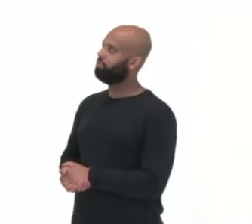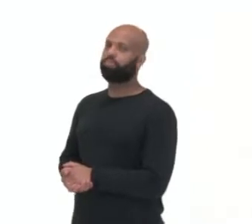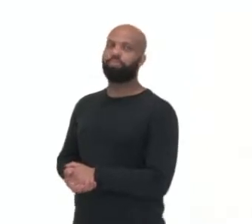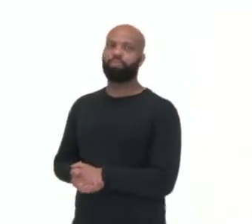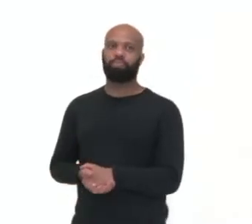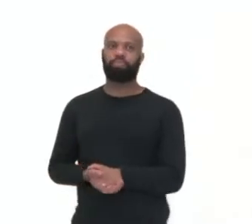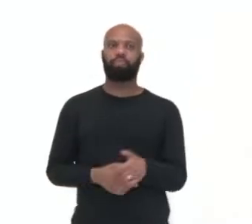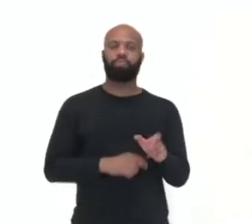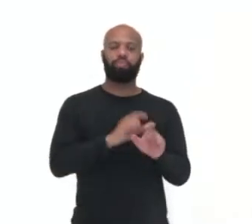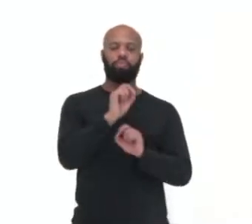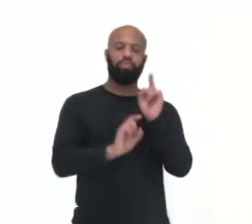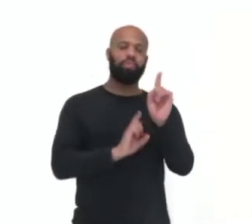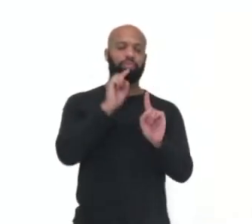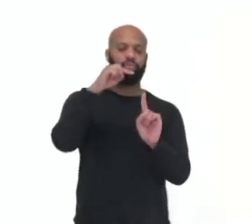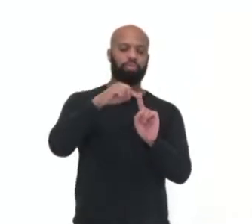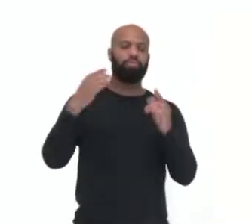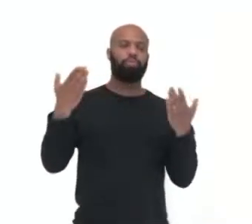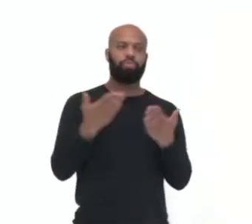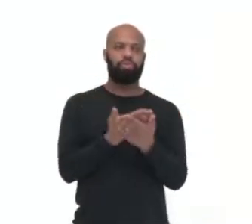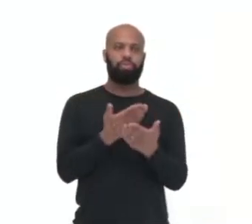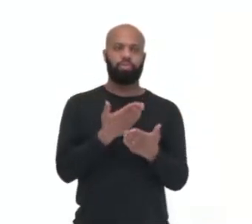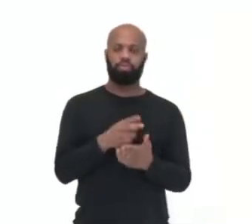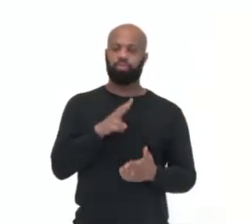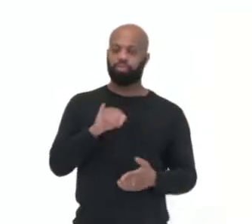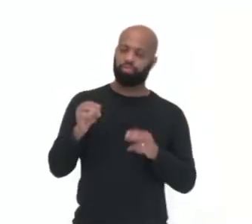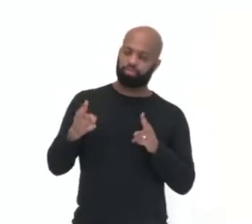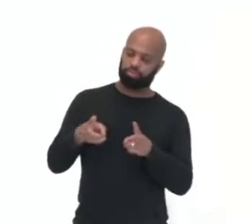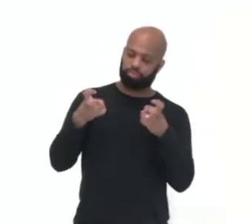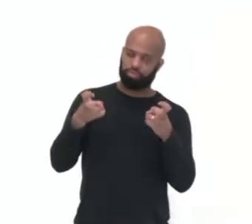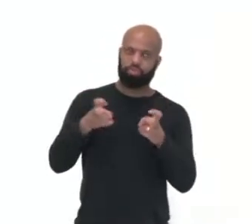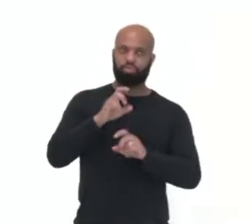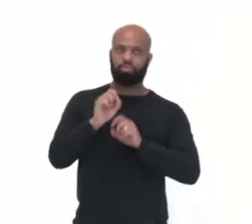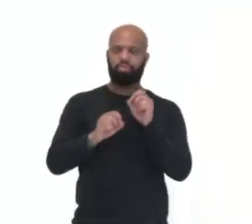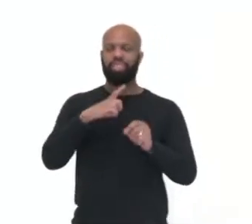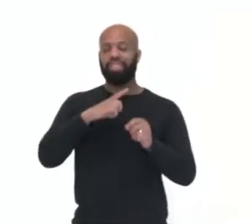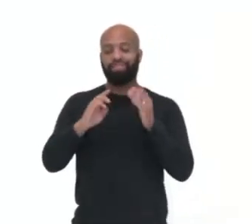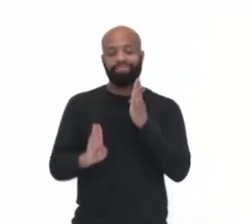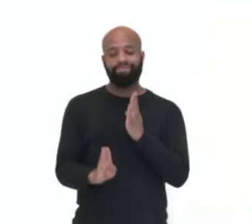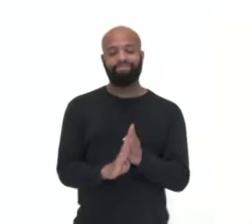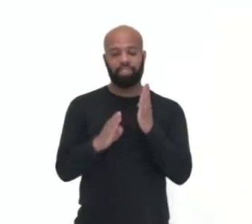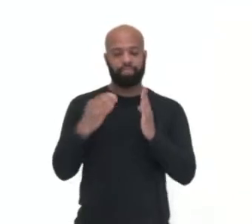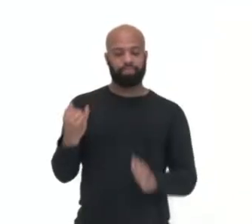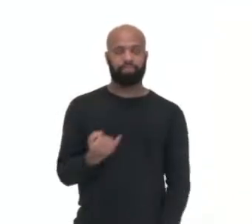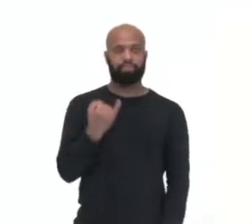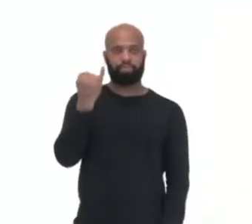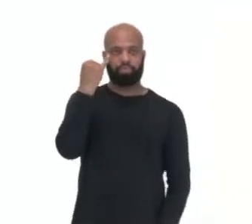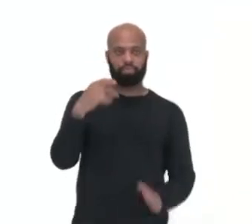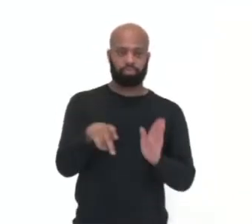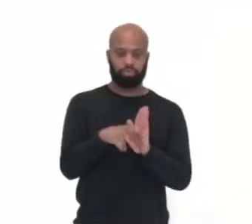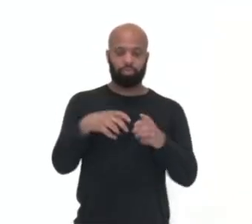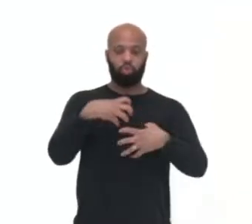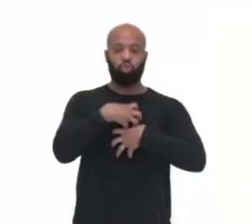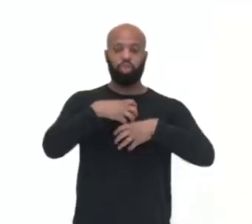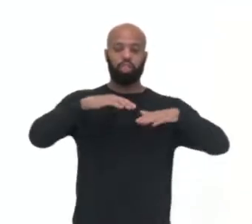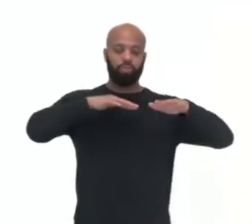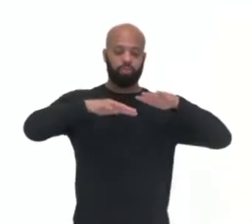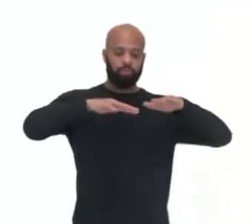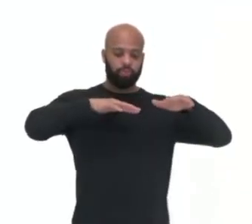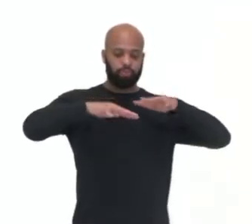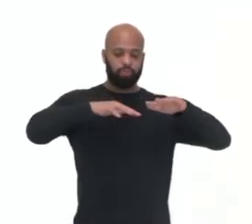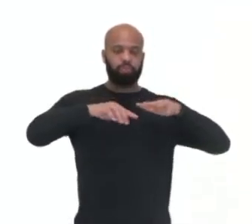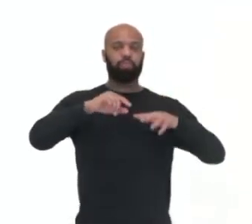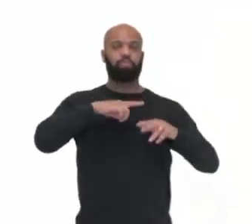Então, qual é o objetivo da nossa aula? Perceber as identificações com os estilos de movimentos,